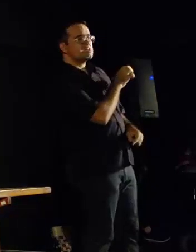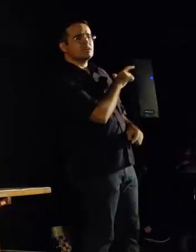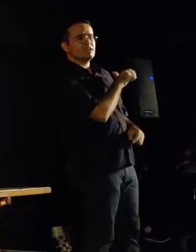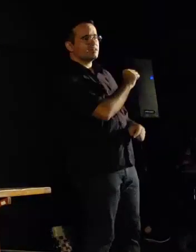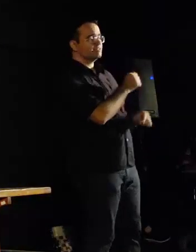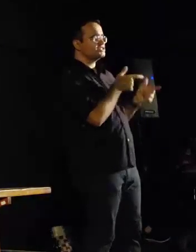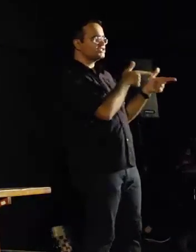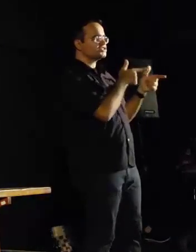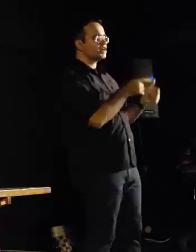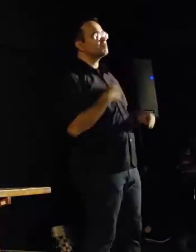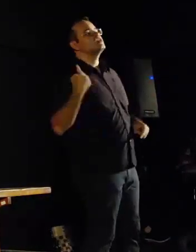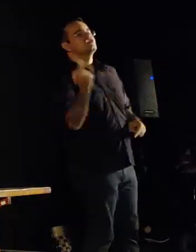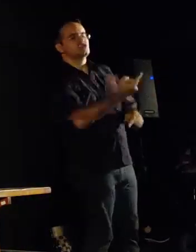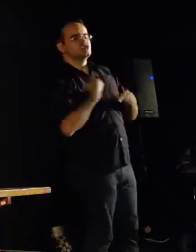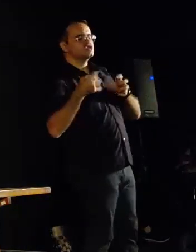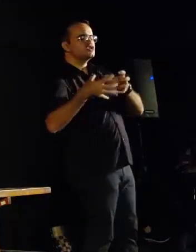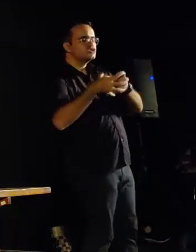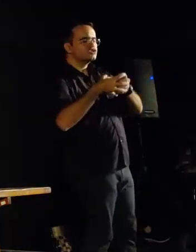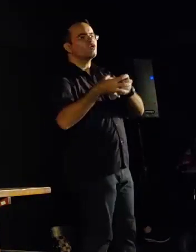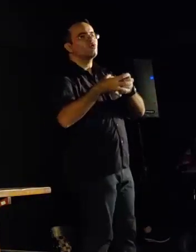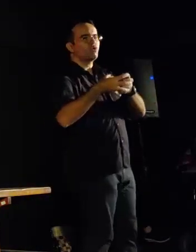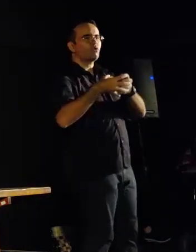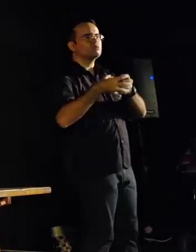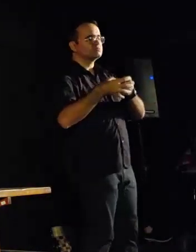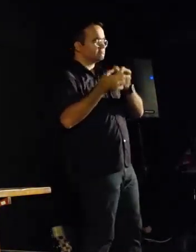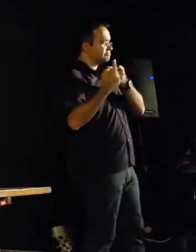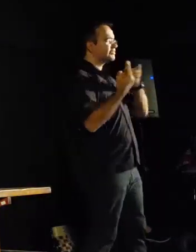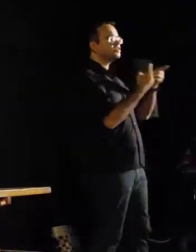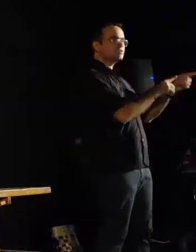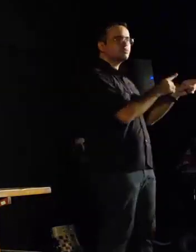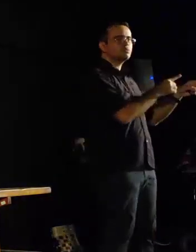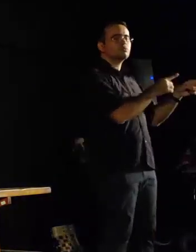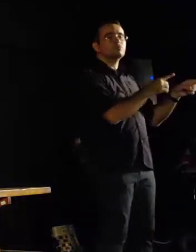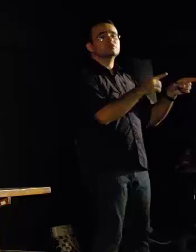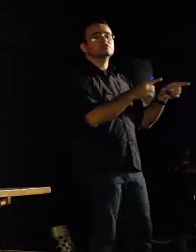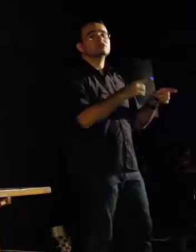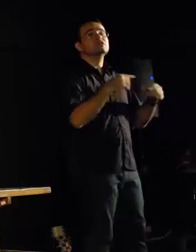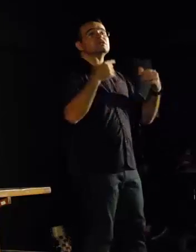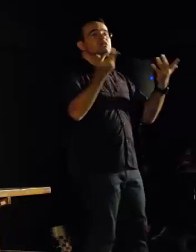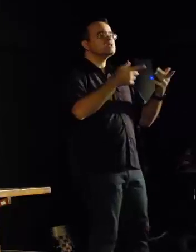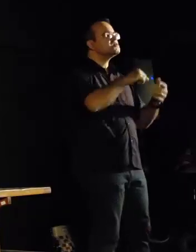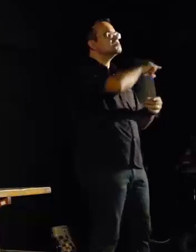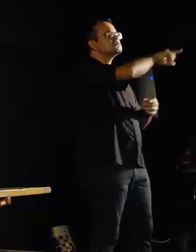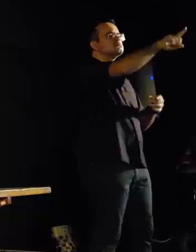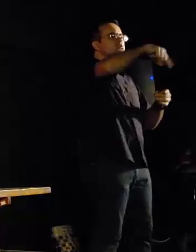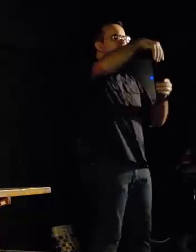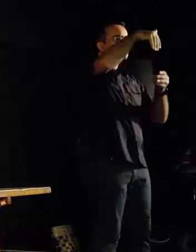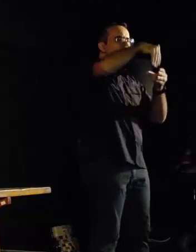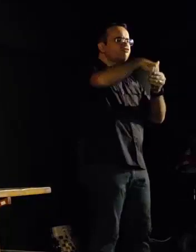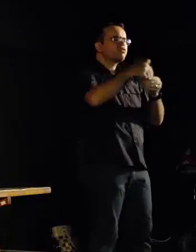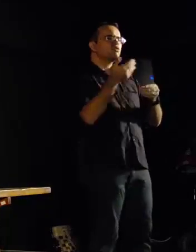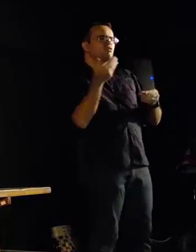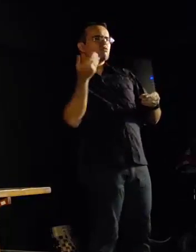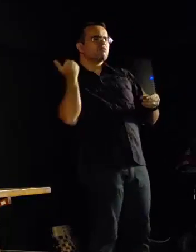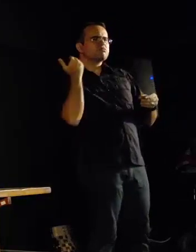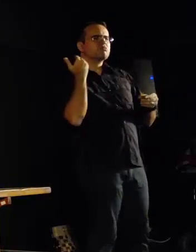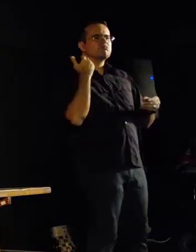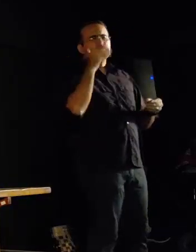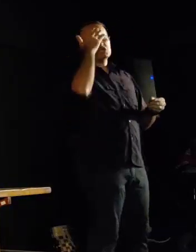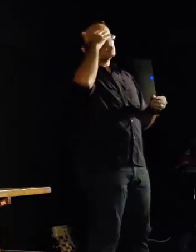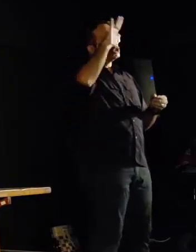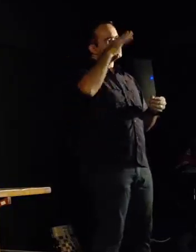Nós vivemos uma precarização social coletiva, independente de qual tenha sido o nosso voto na urna nas últimas eleições. Não